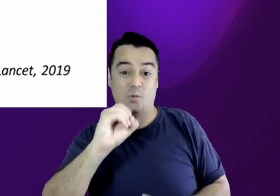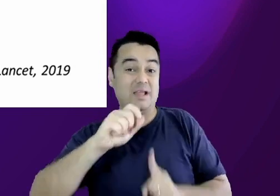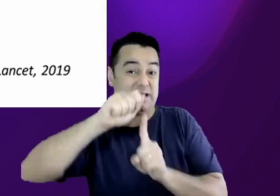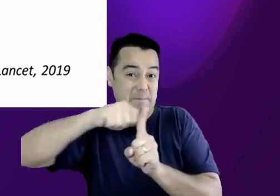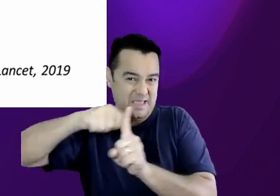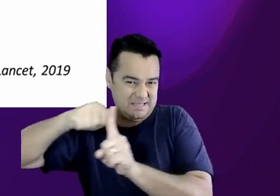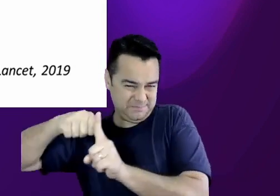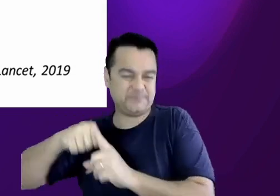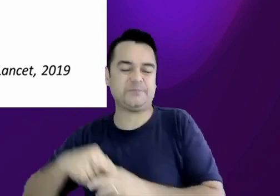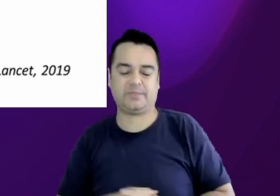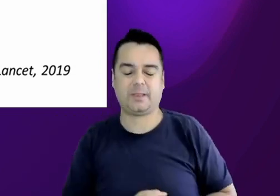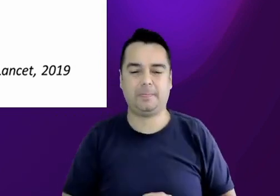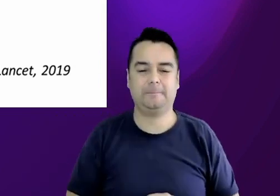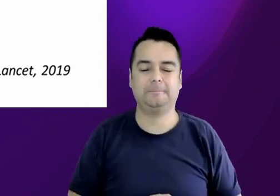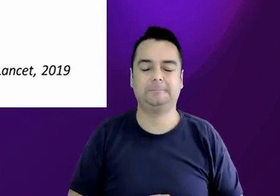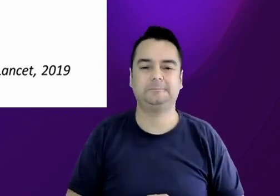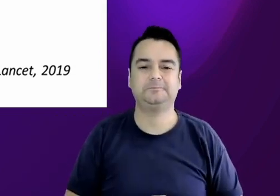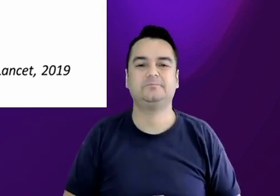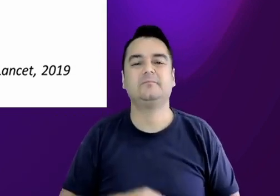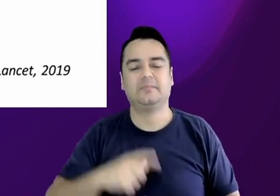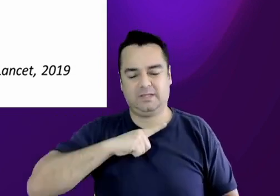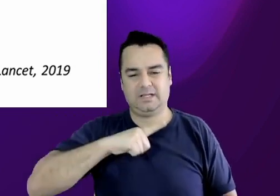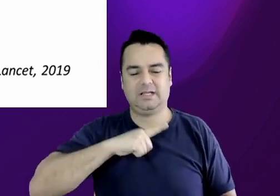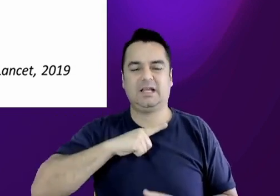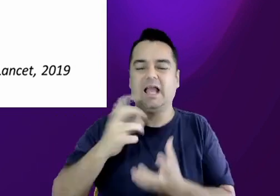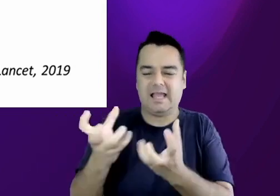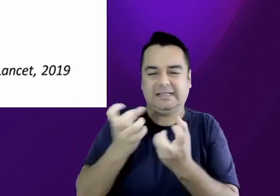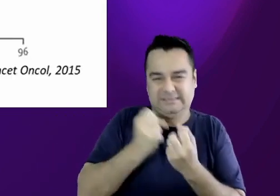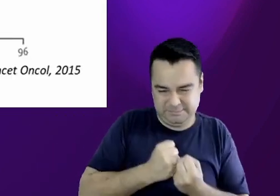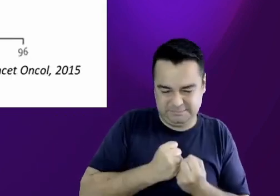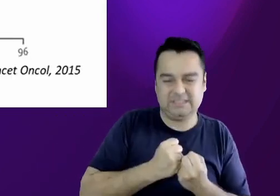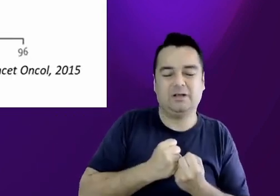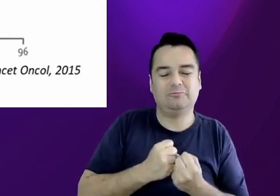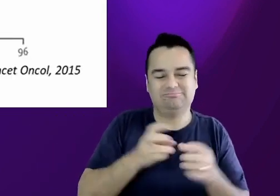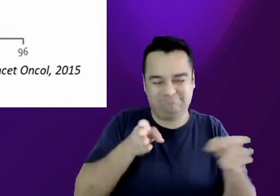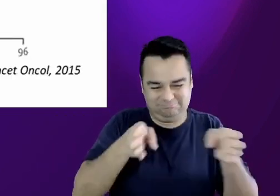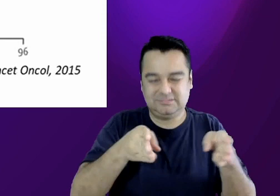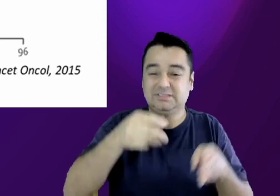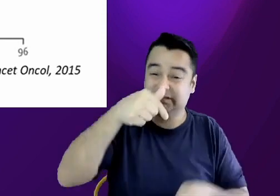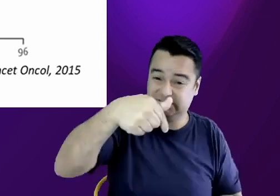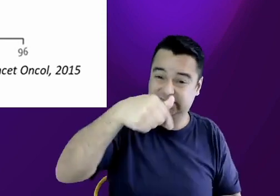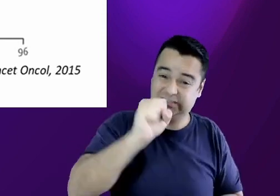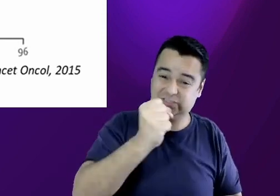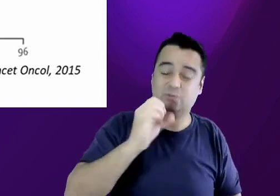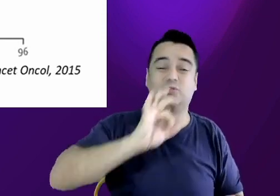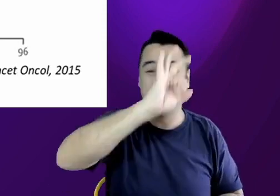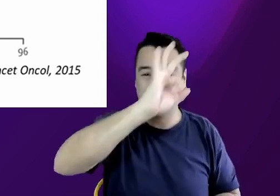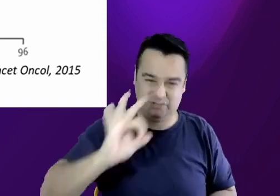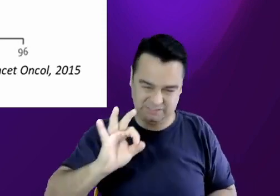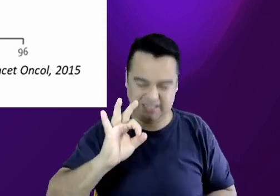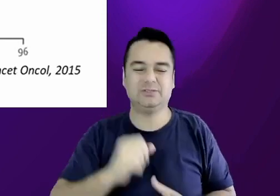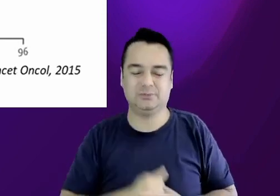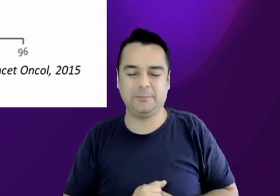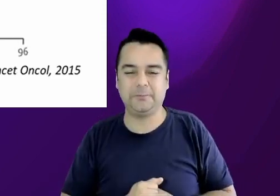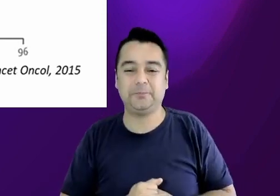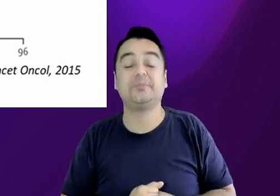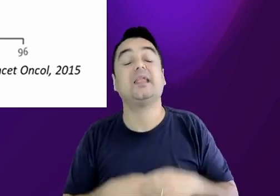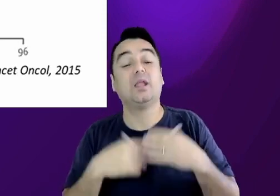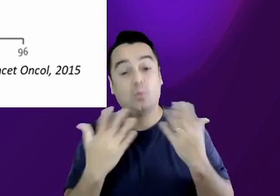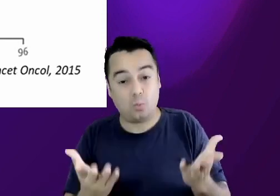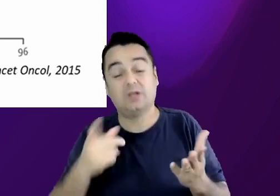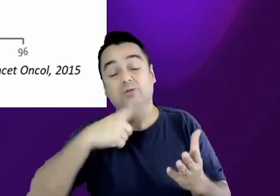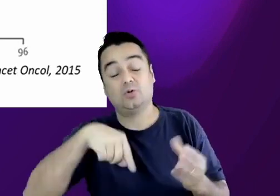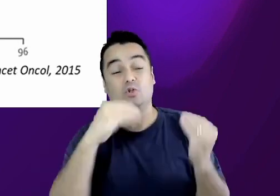tá? A ressecção R0, nesse caso, em 78% dos casos. E quando a gente